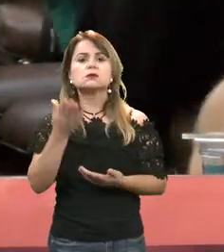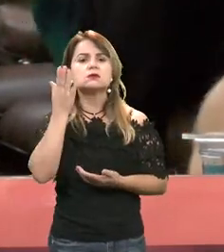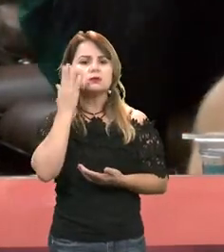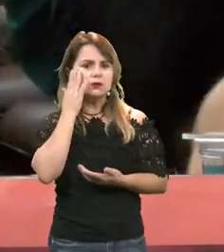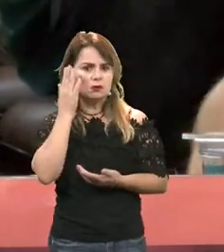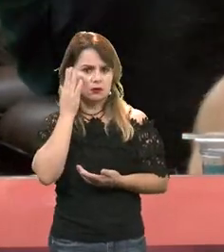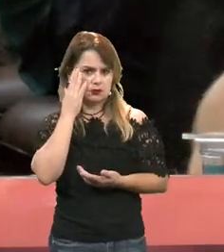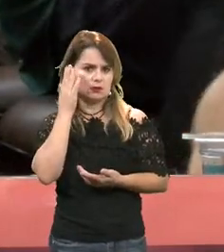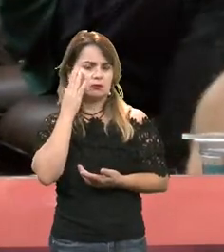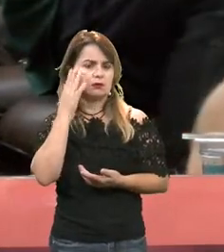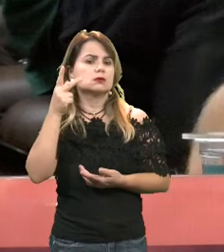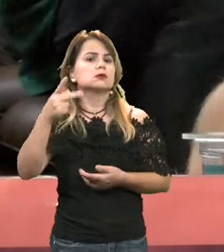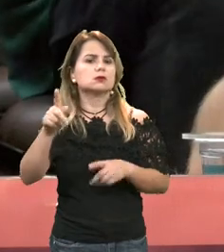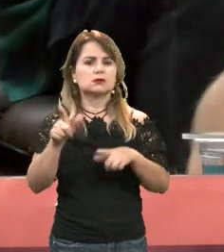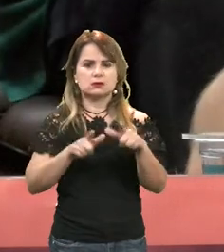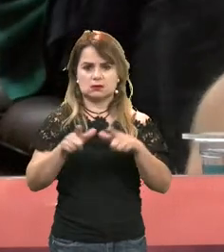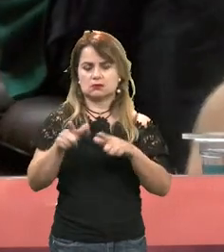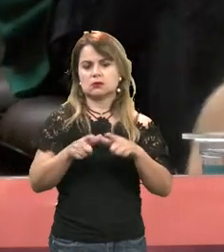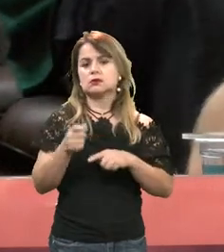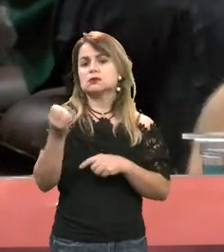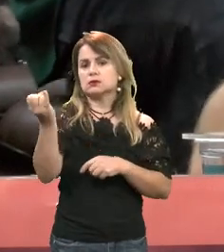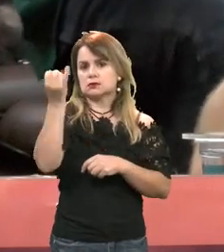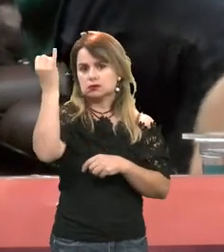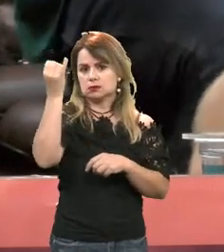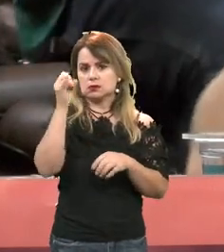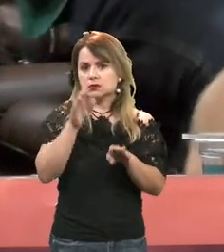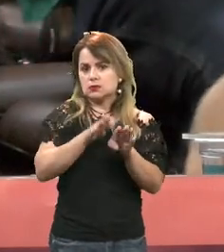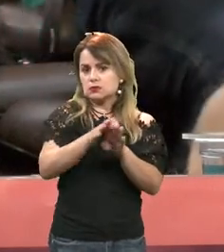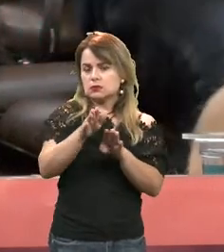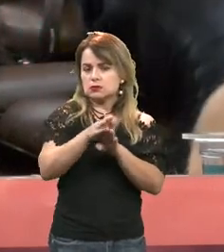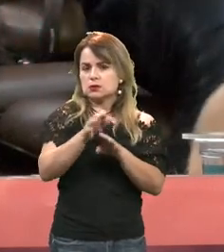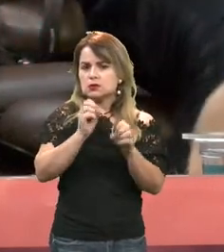vocês fazem um trabalho importante de orientação,